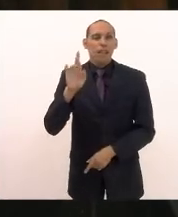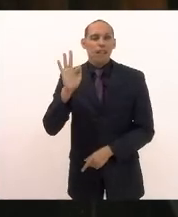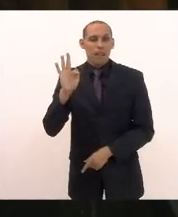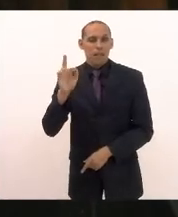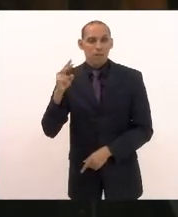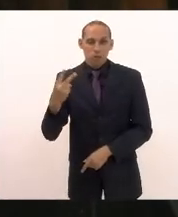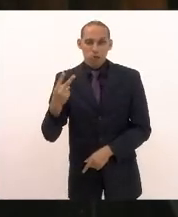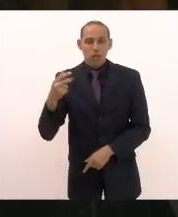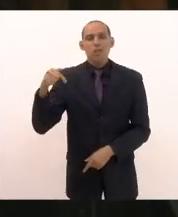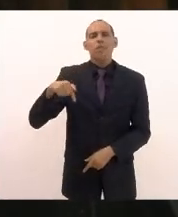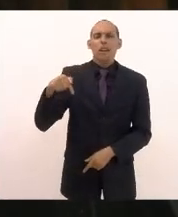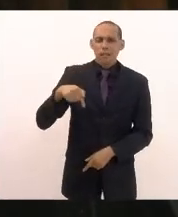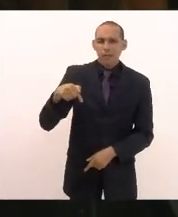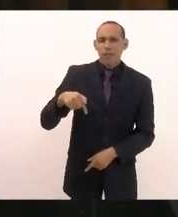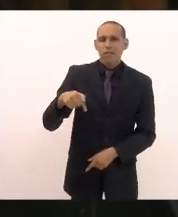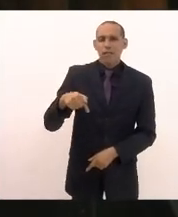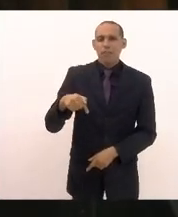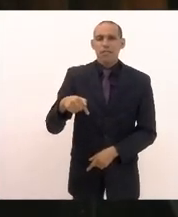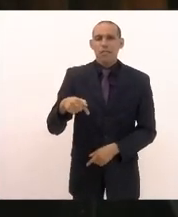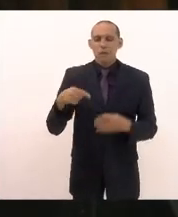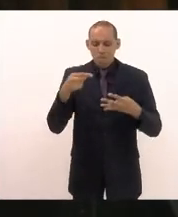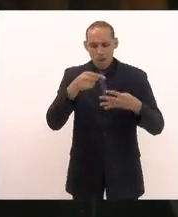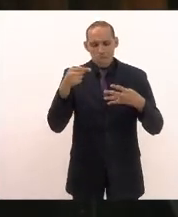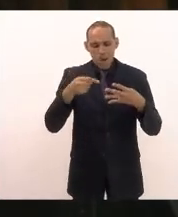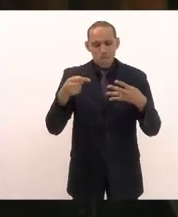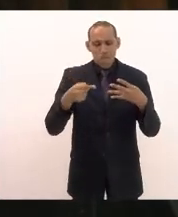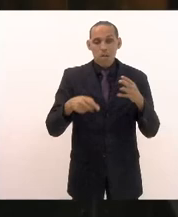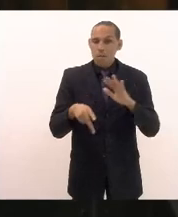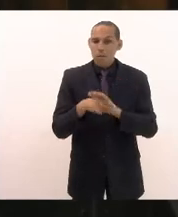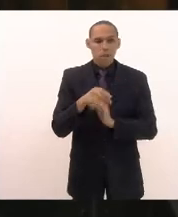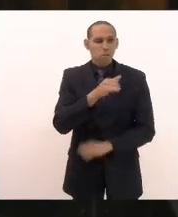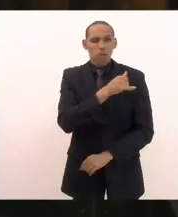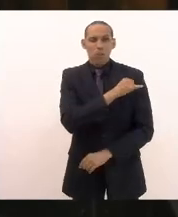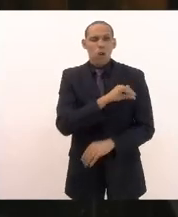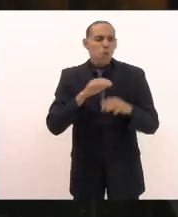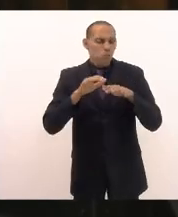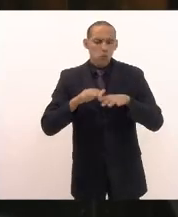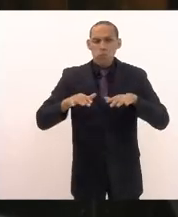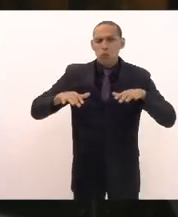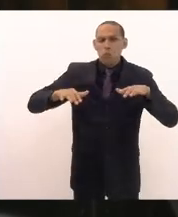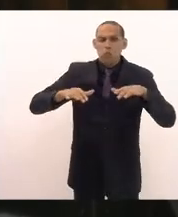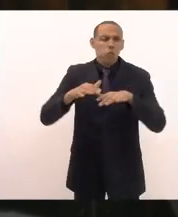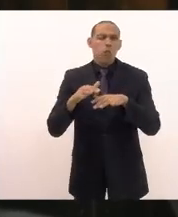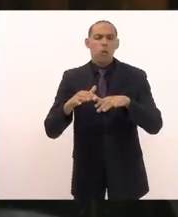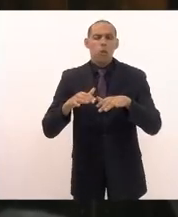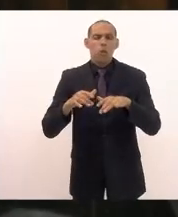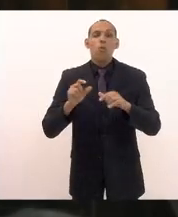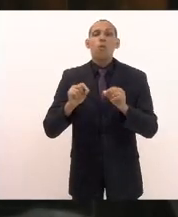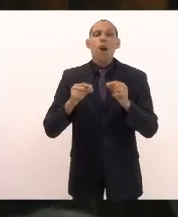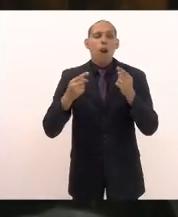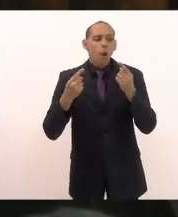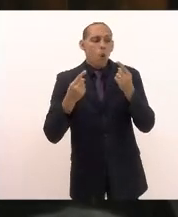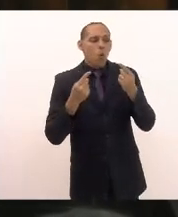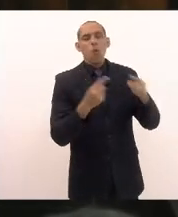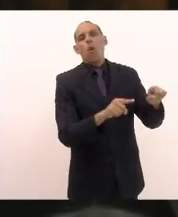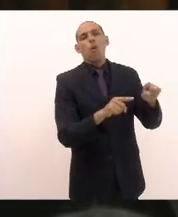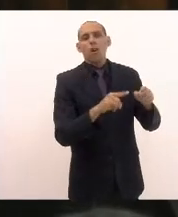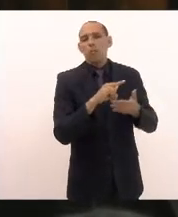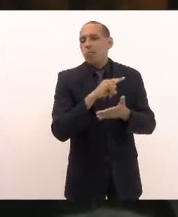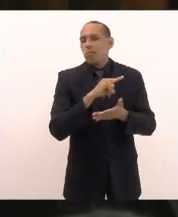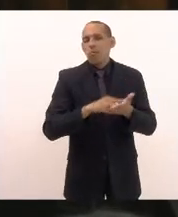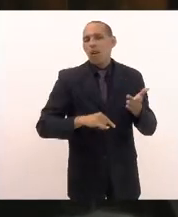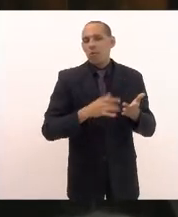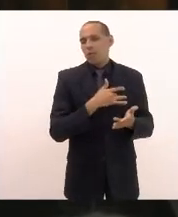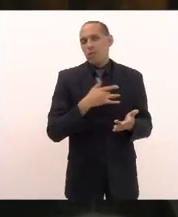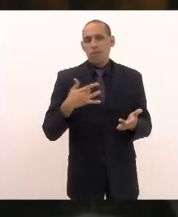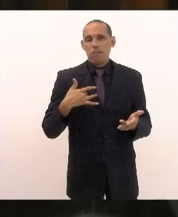aqui também, que abrange o Rio de Janeiro, todos eles sendo contrários ao passaporte